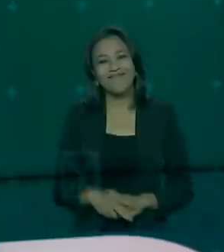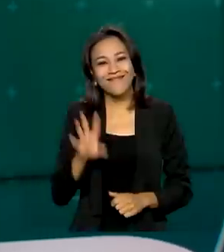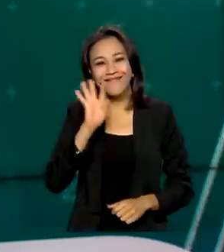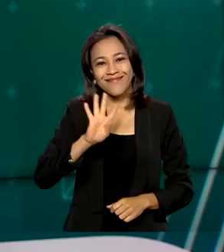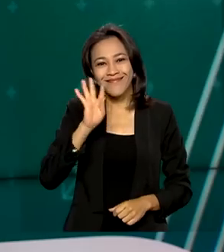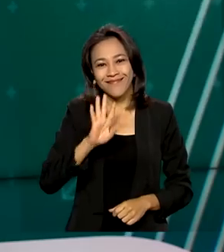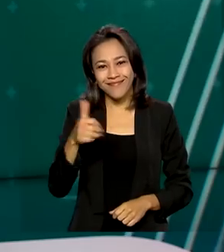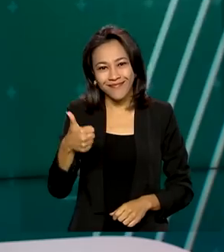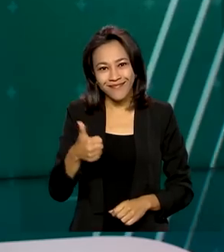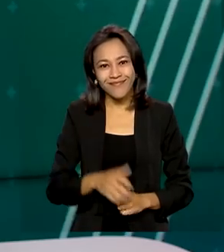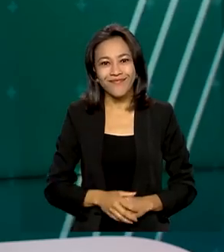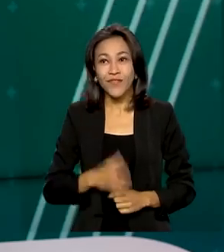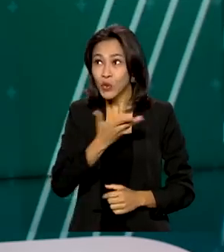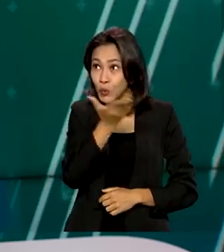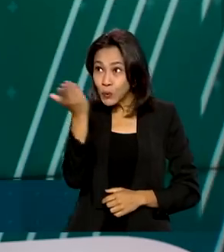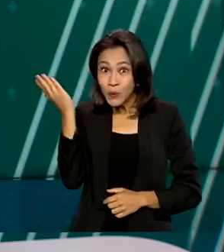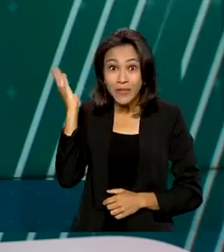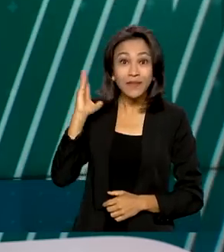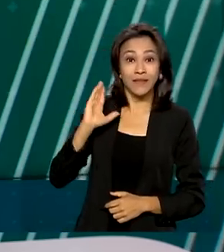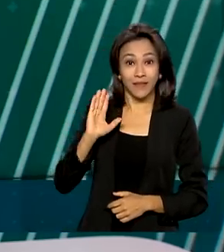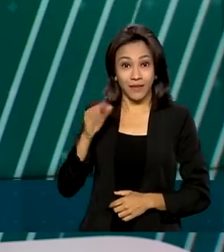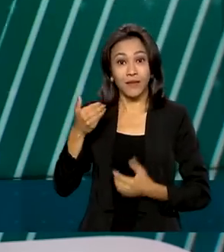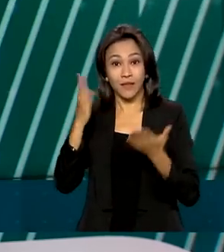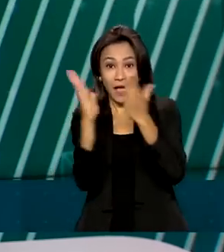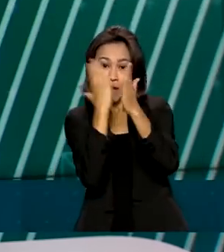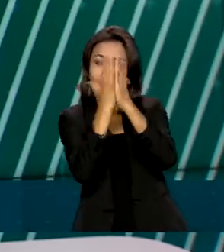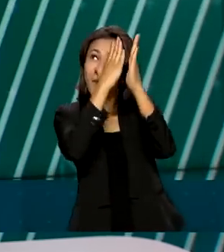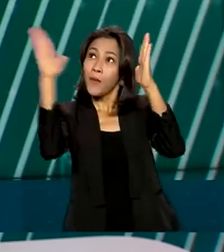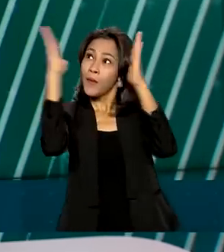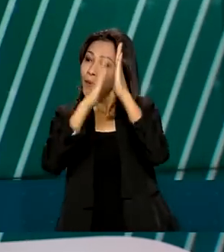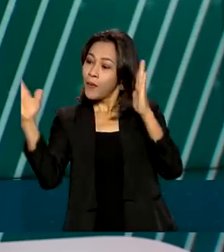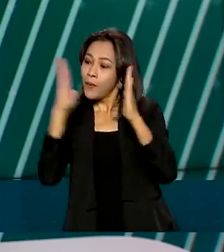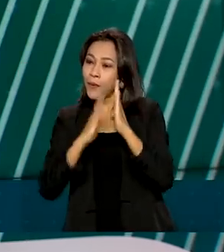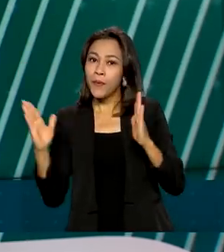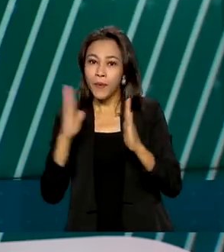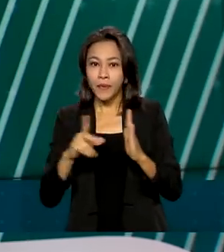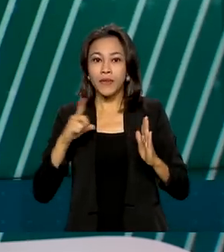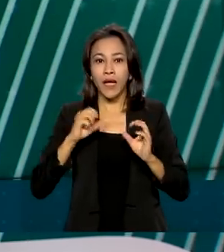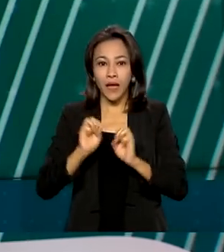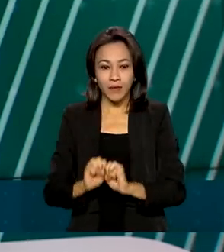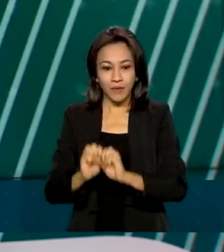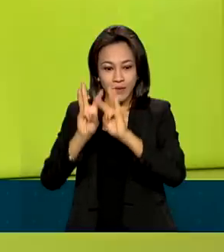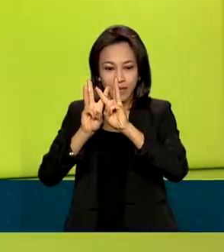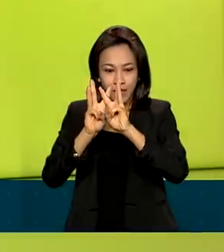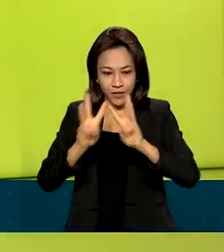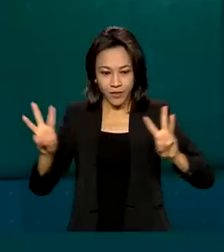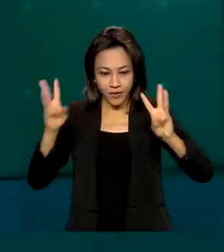Bacana, né? Os documentos audiovisuais do Arquivo Nacional estão disponíveis no site